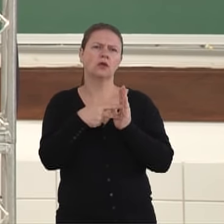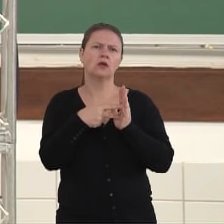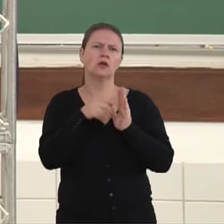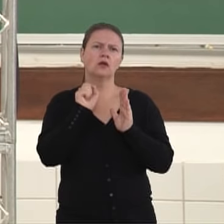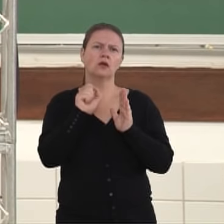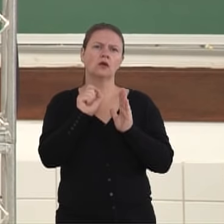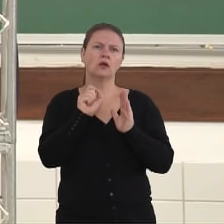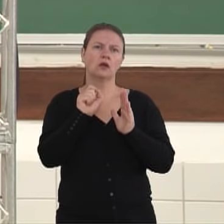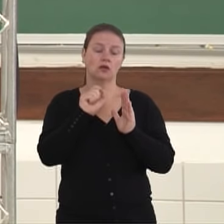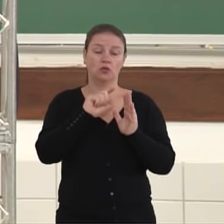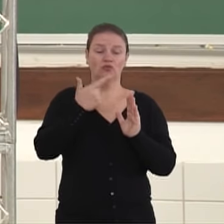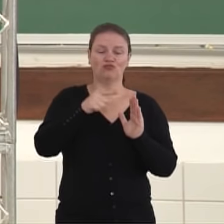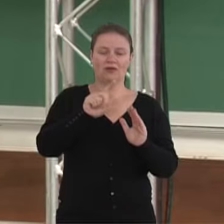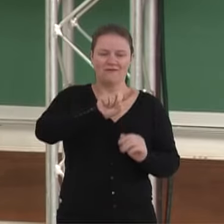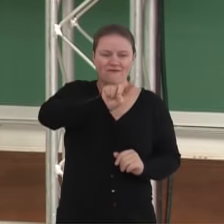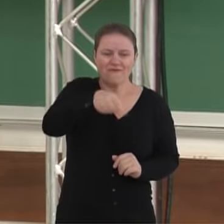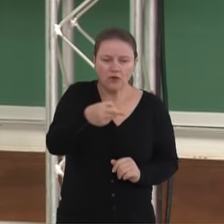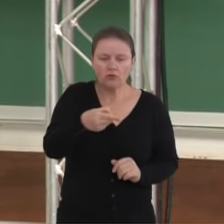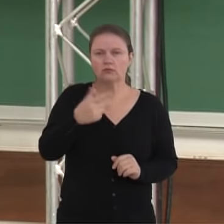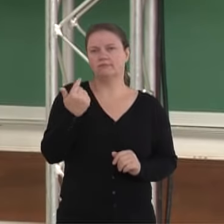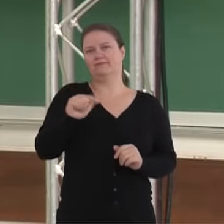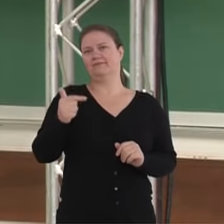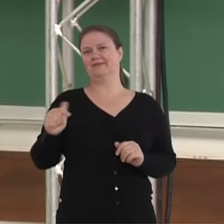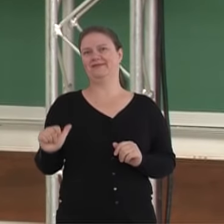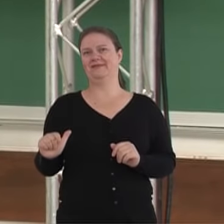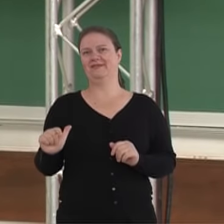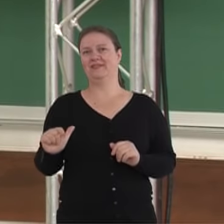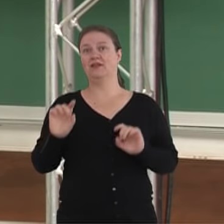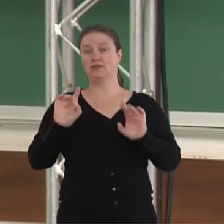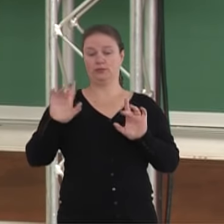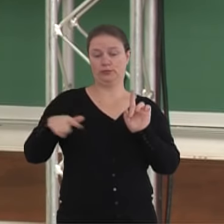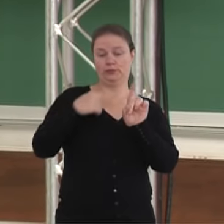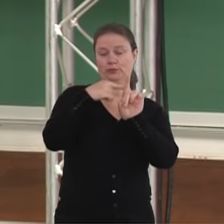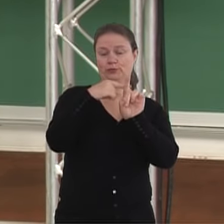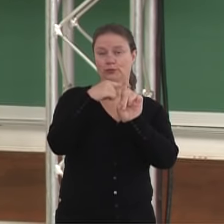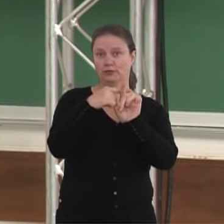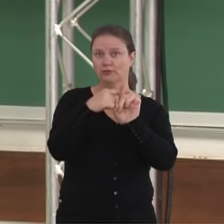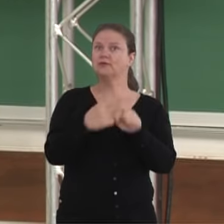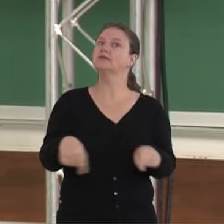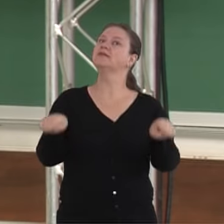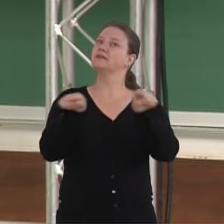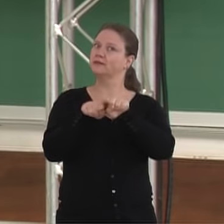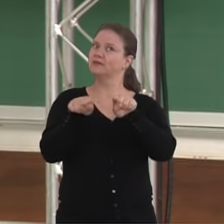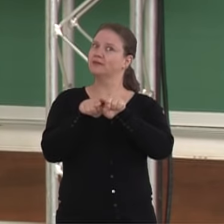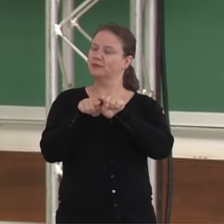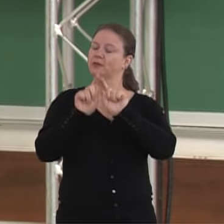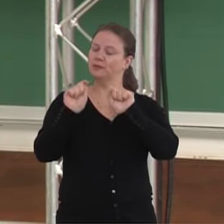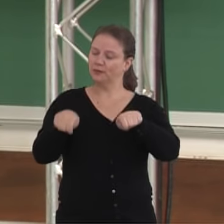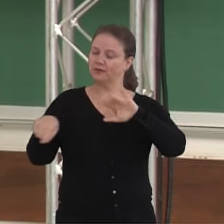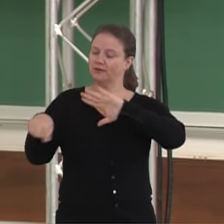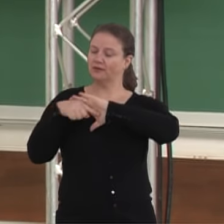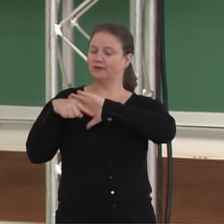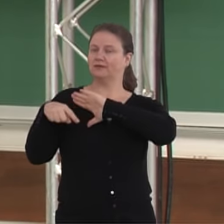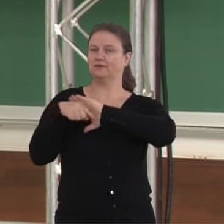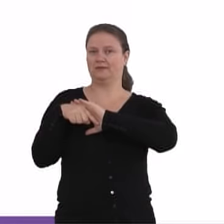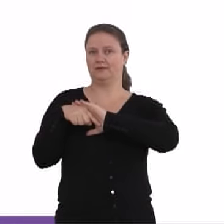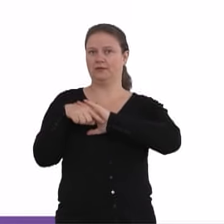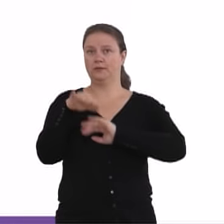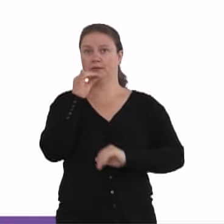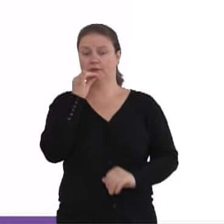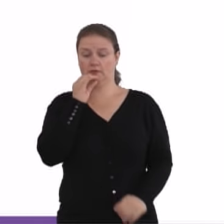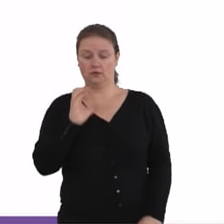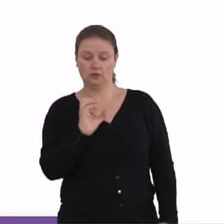possuem vírgula, eles são inteiros. Eles podem ser os positivos e podem ser os negativos. Então